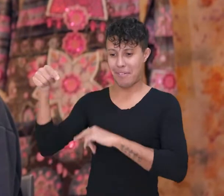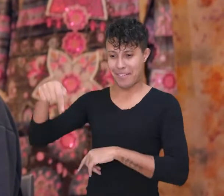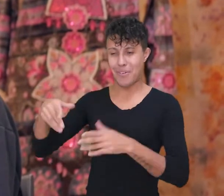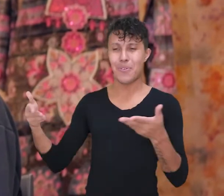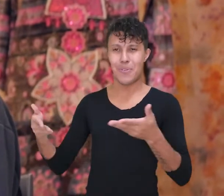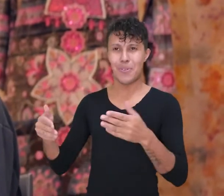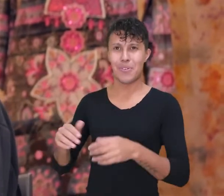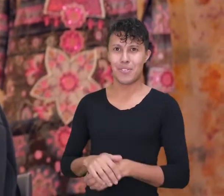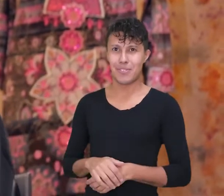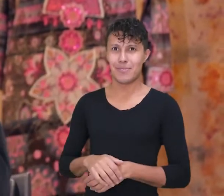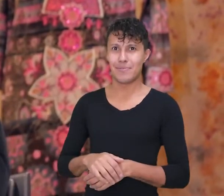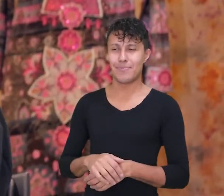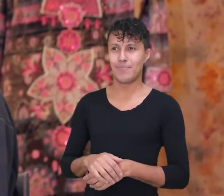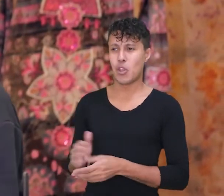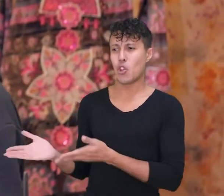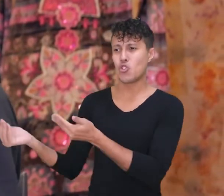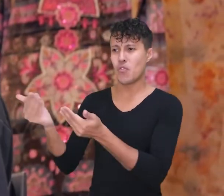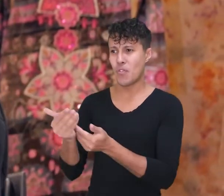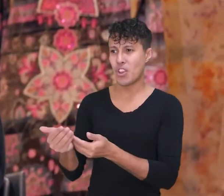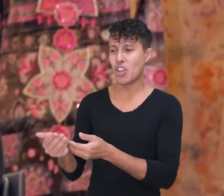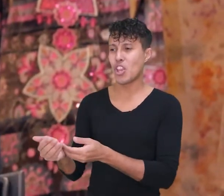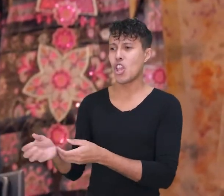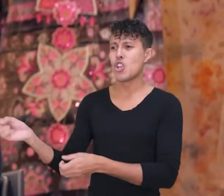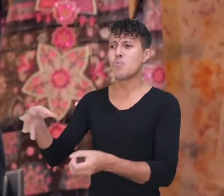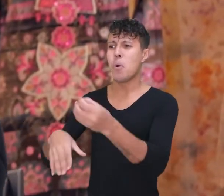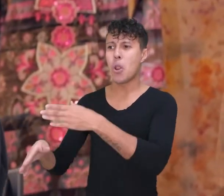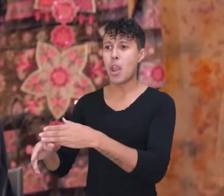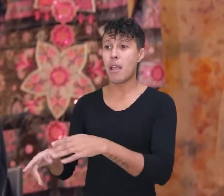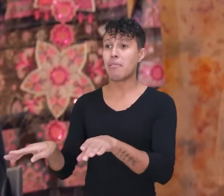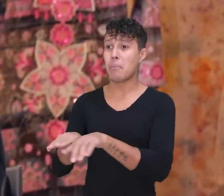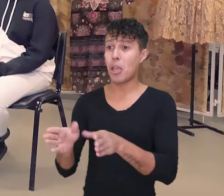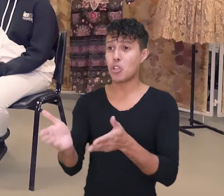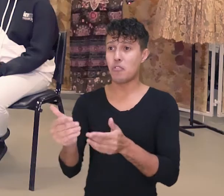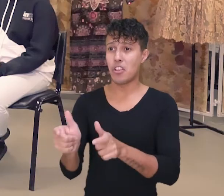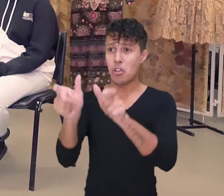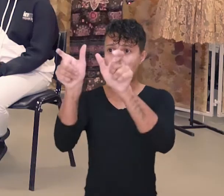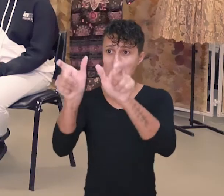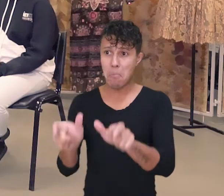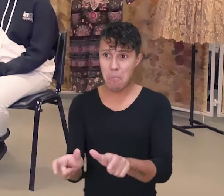consegue definir as juventudes como modernas ou como modernistas?